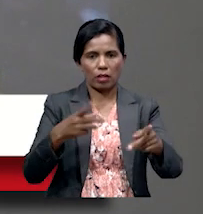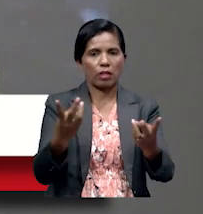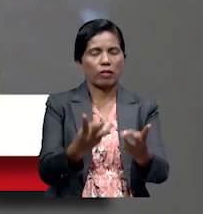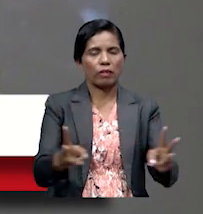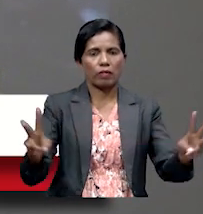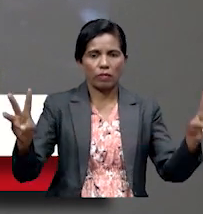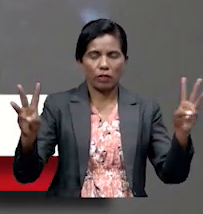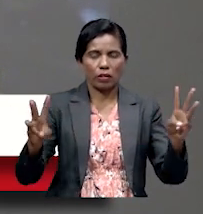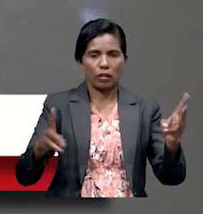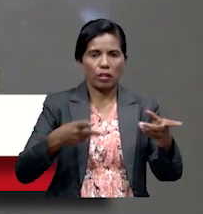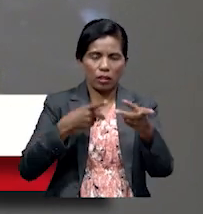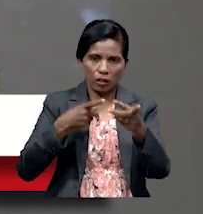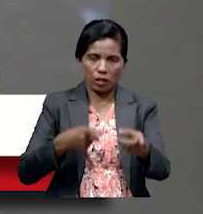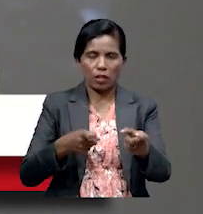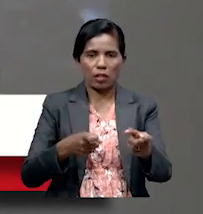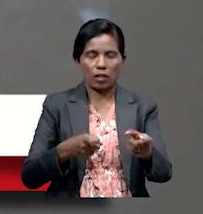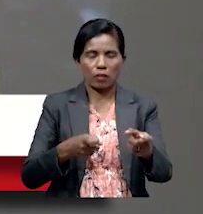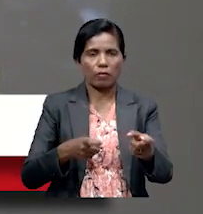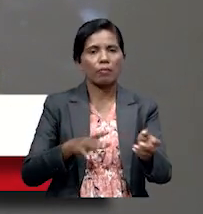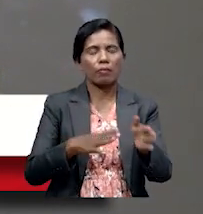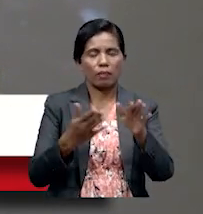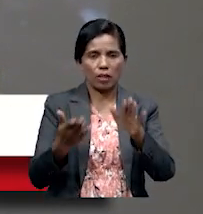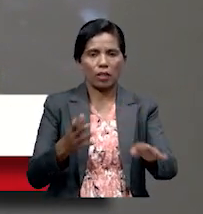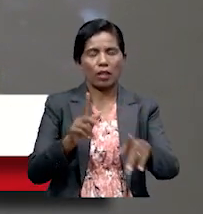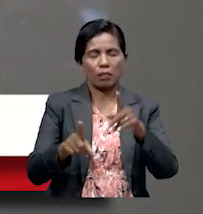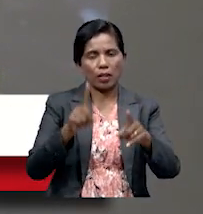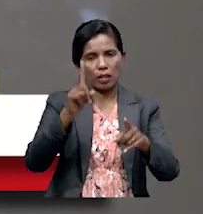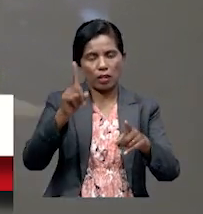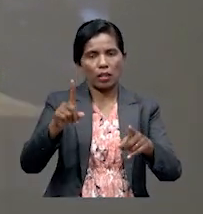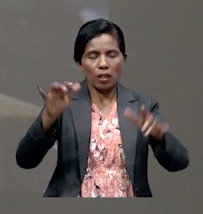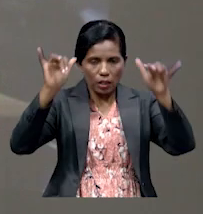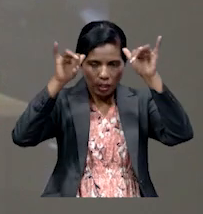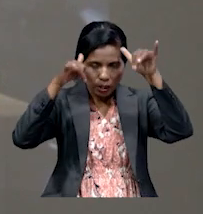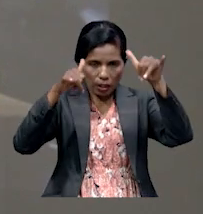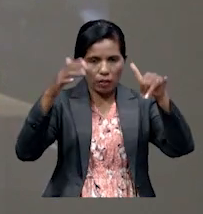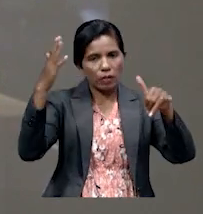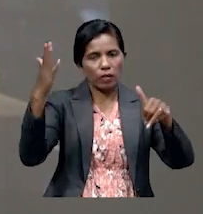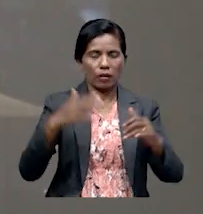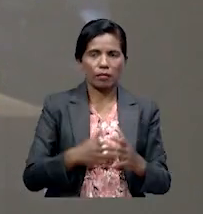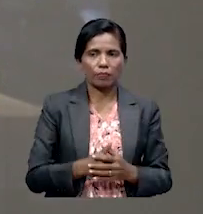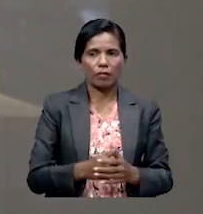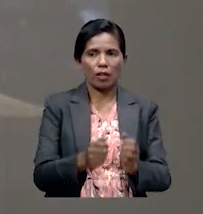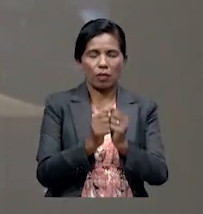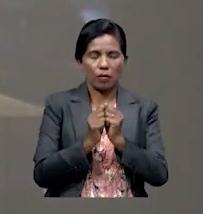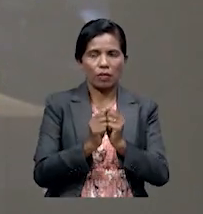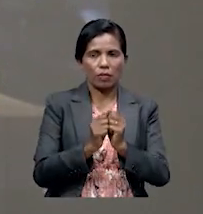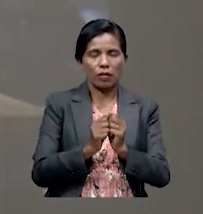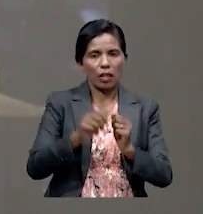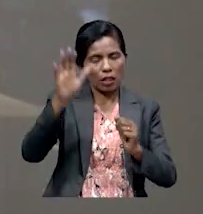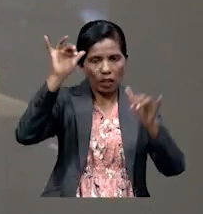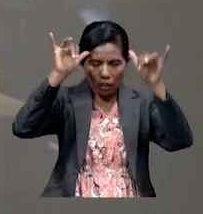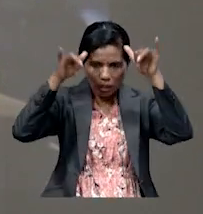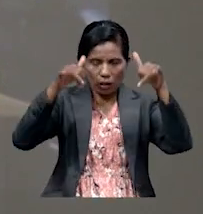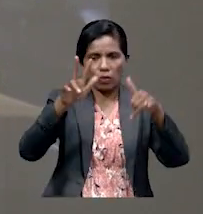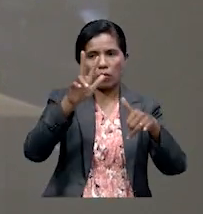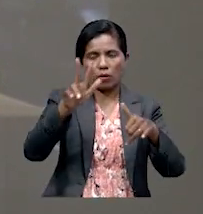tiru mate população ka komunidade ida ni nia karau ia ni nia toos. Hamutu ki ha karau tolu, husi tolu